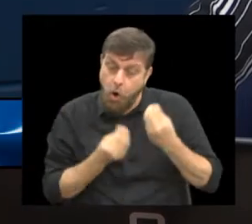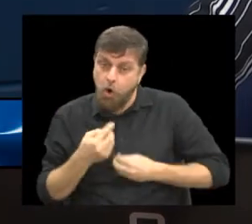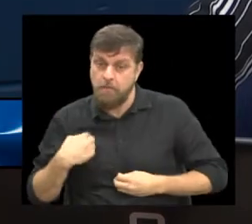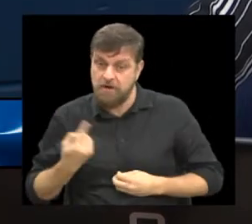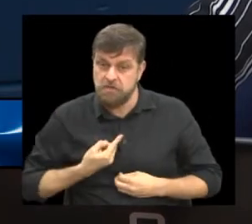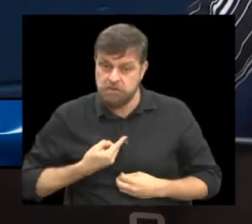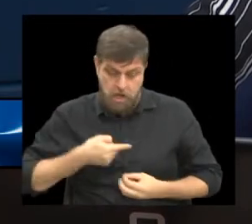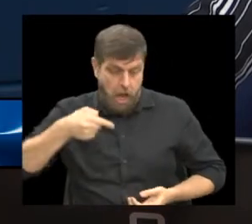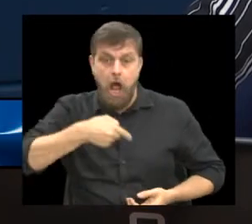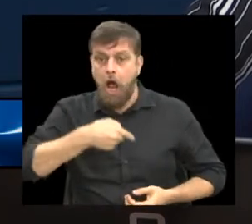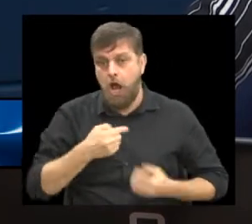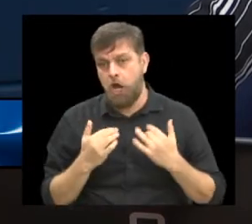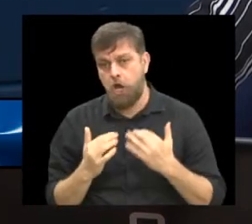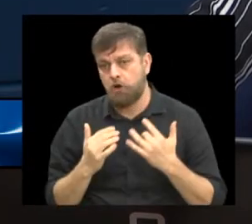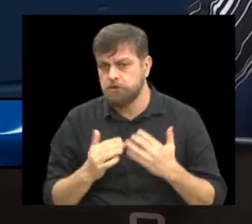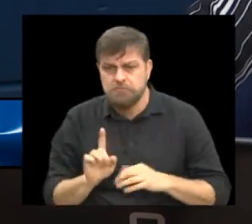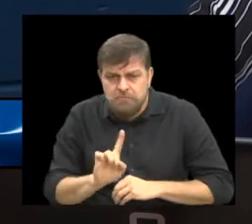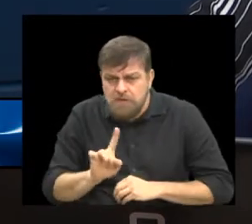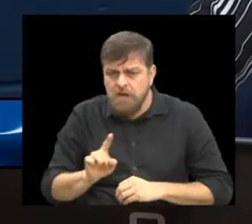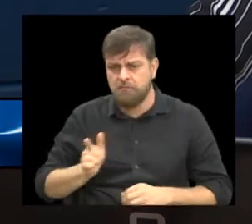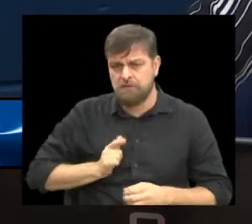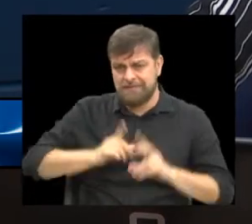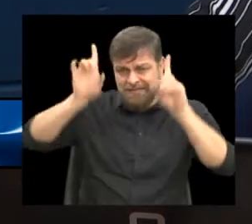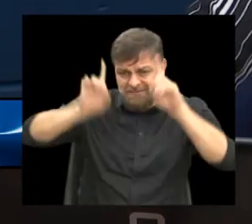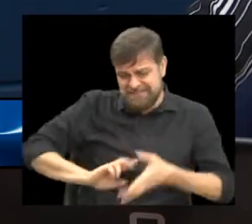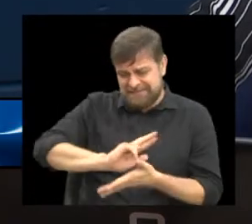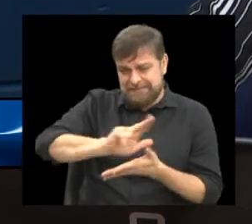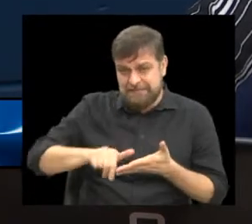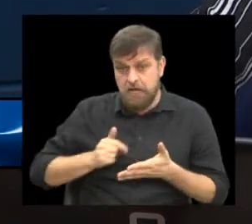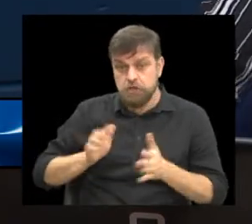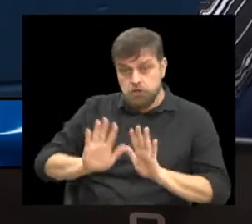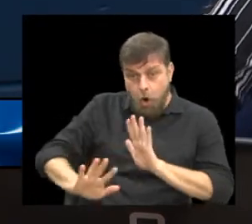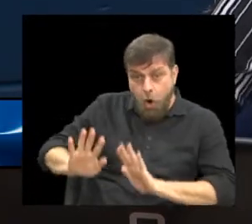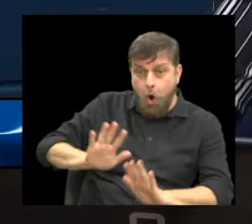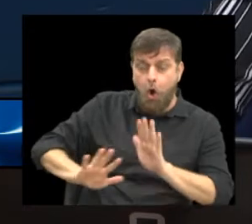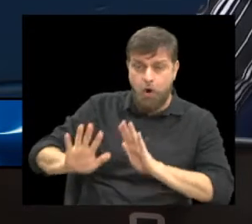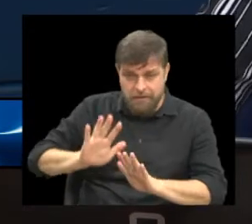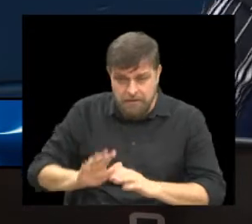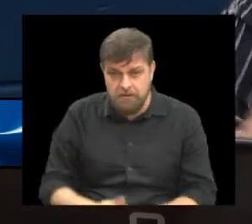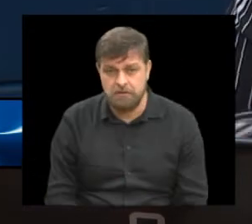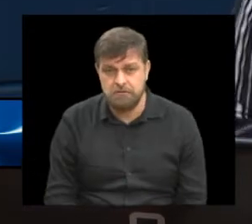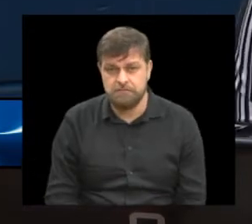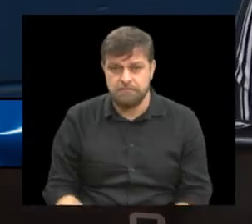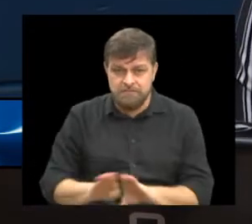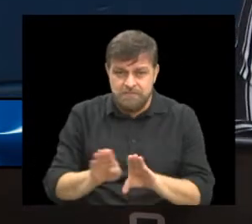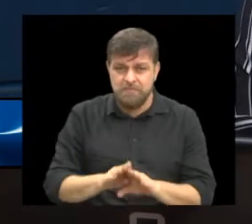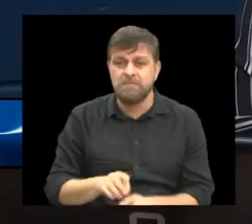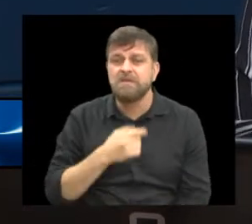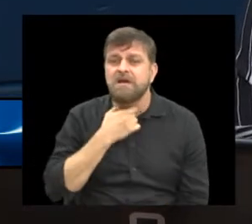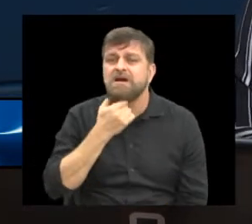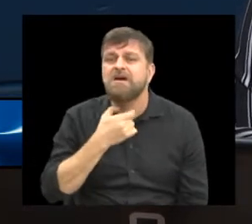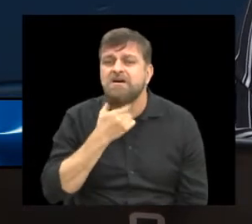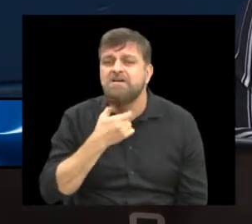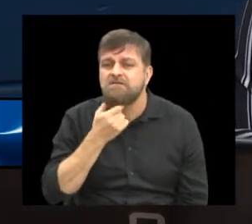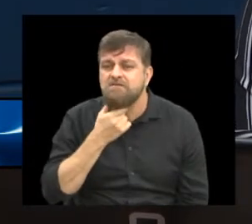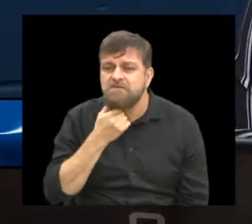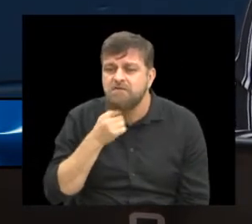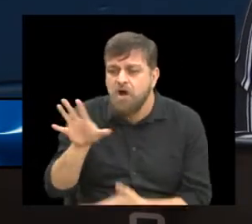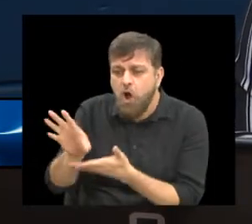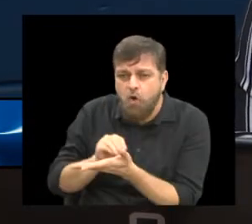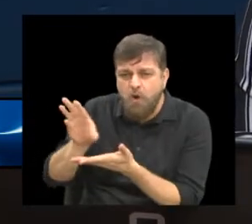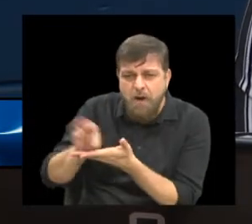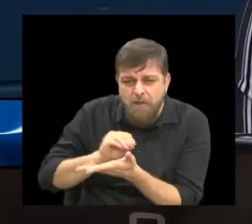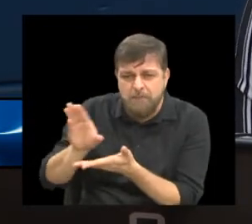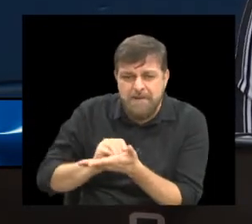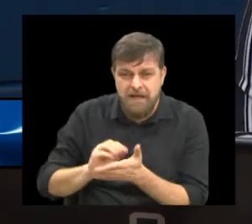aí a gente está dando diagnóstico de autismo. Tá? Então, isso a gente tem que tomar bastante cuidado. A ecolalia é muito comum a